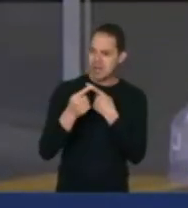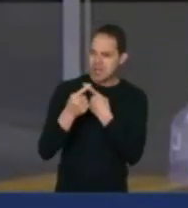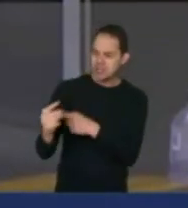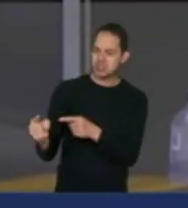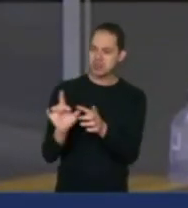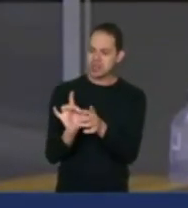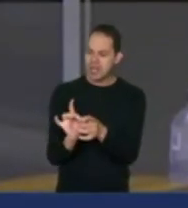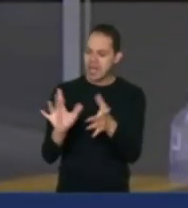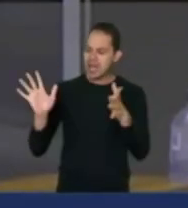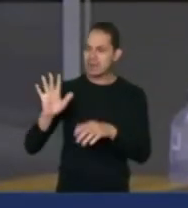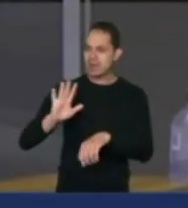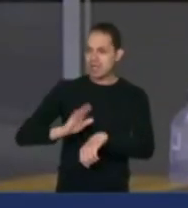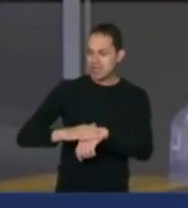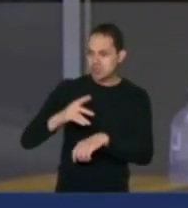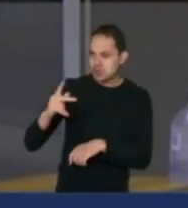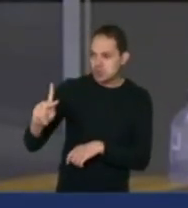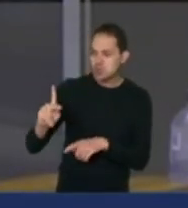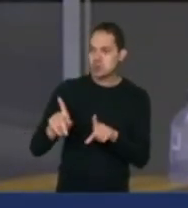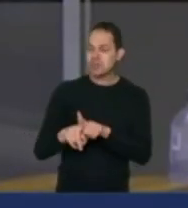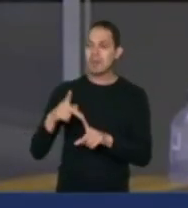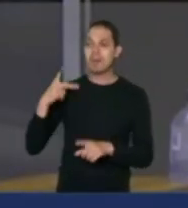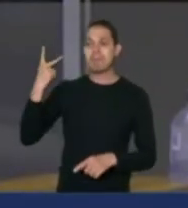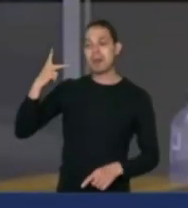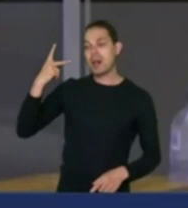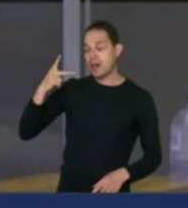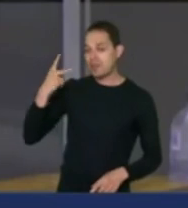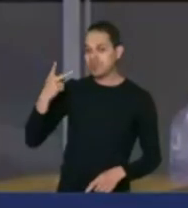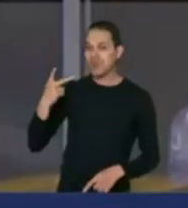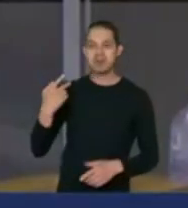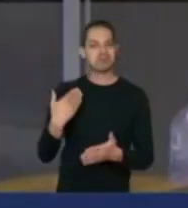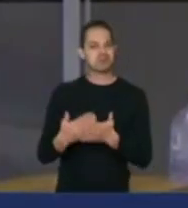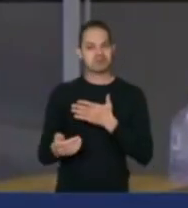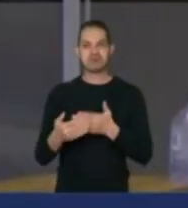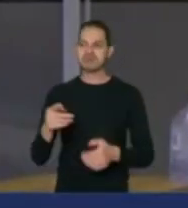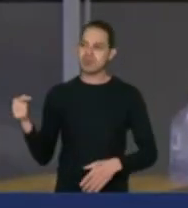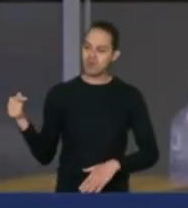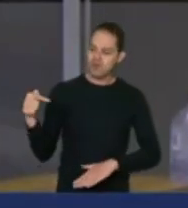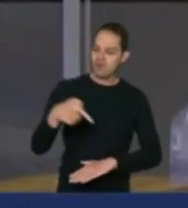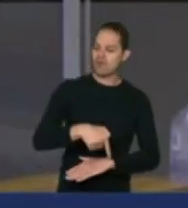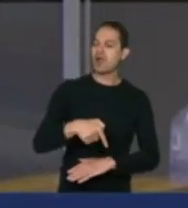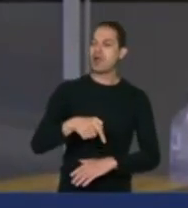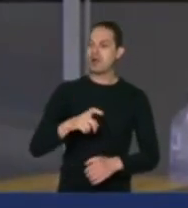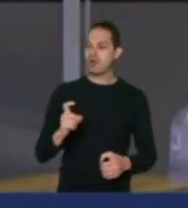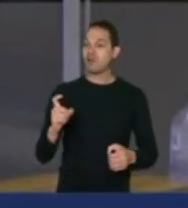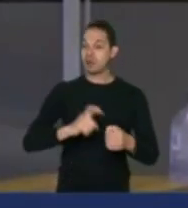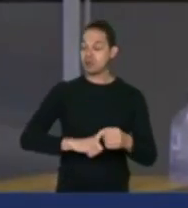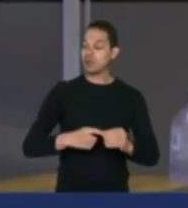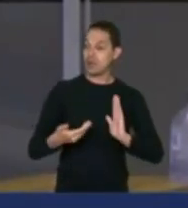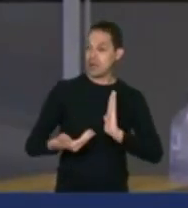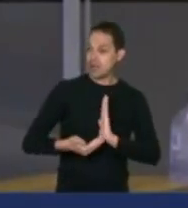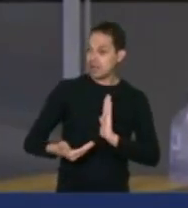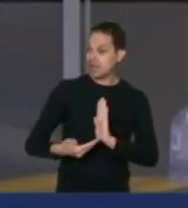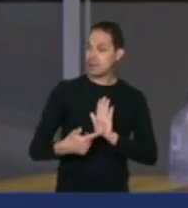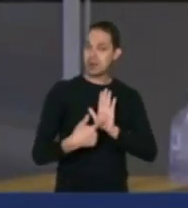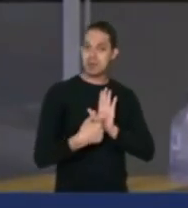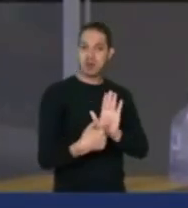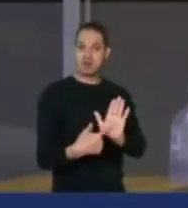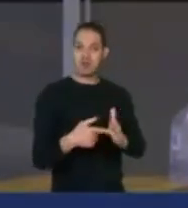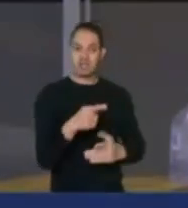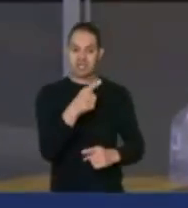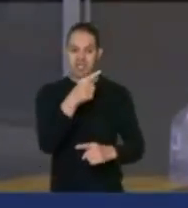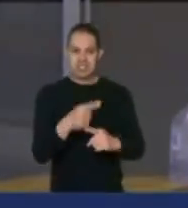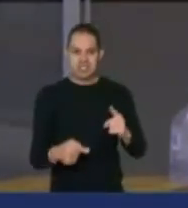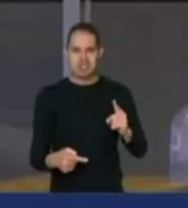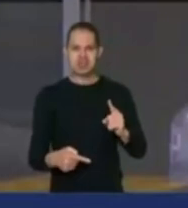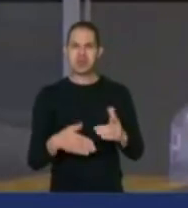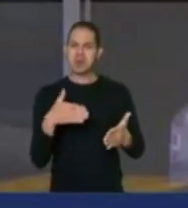sua liberdade individual e parlamentar, está aqui de volta à Câmara dos Deputados demonstrando que essa censura não